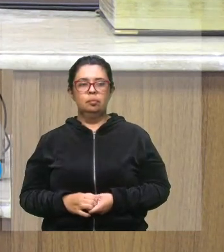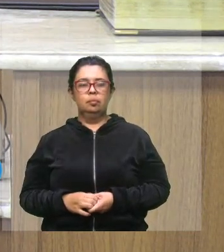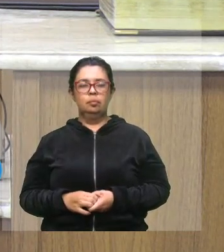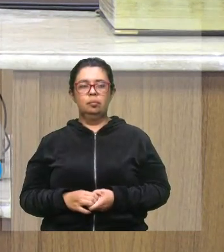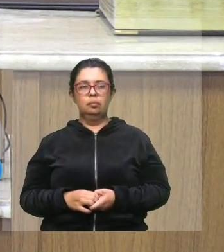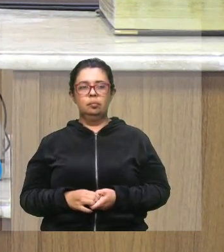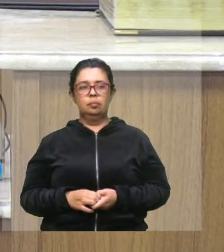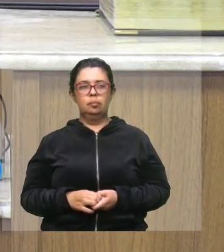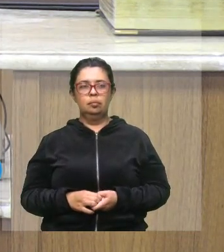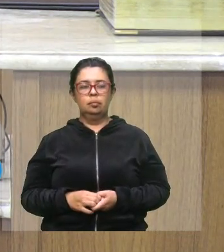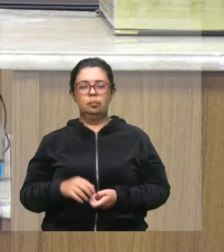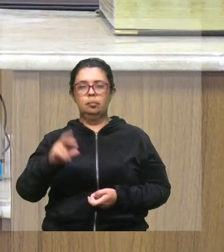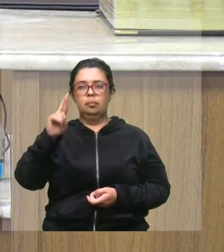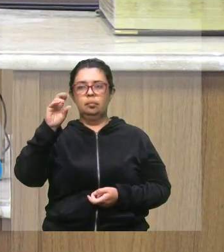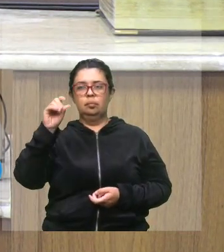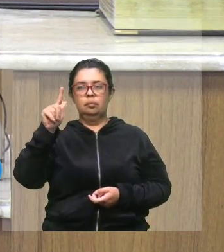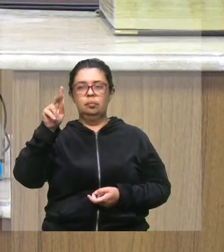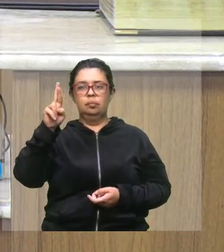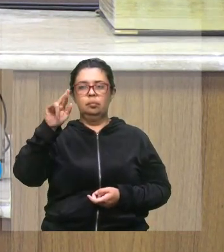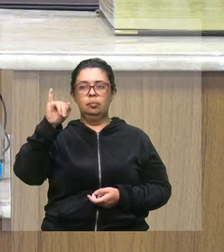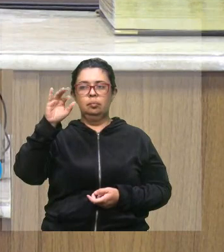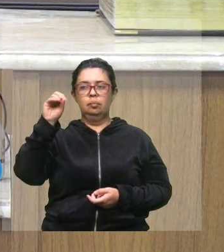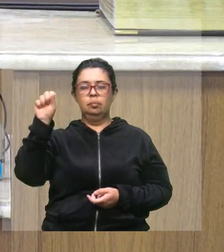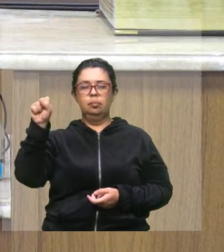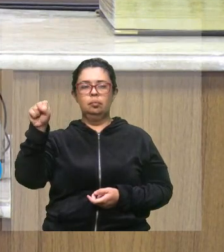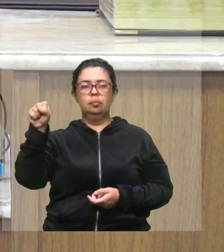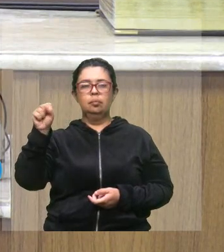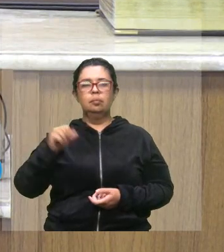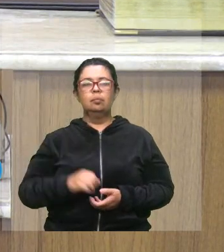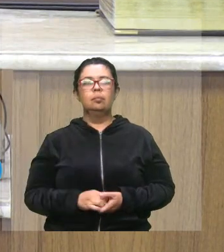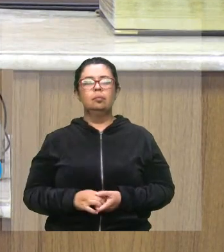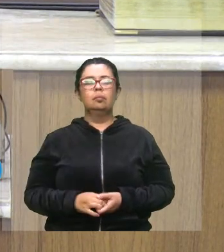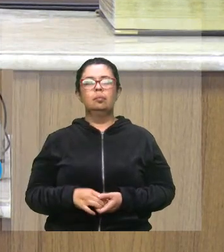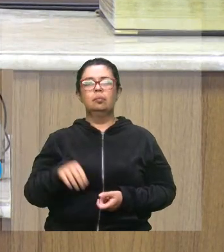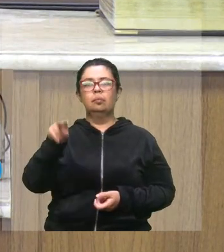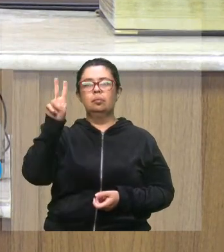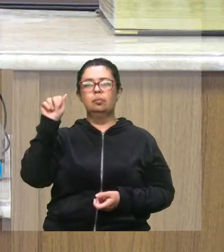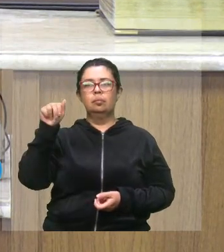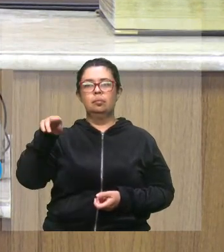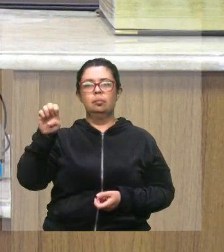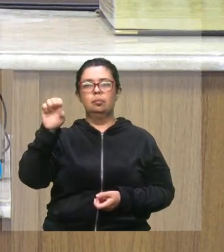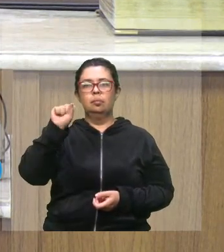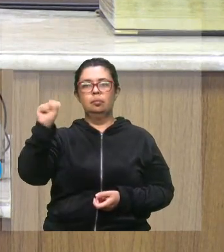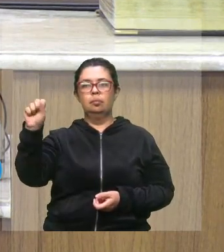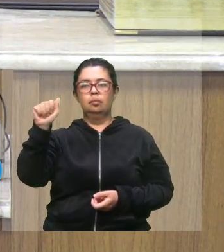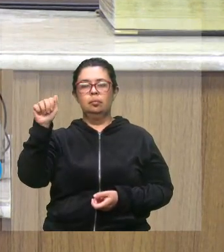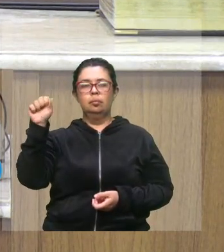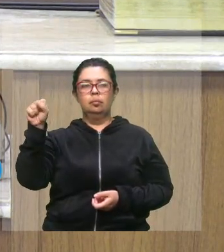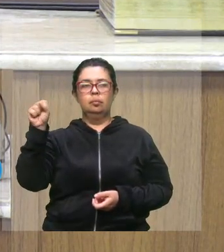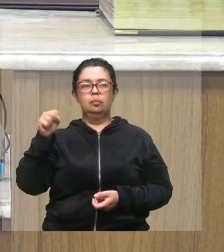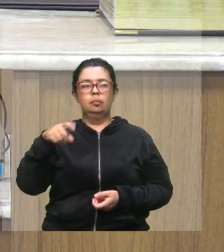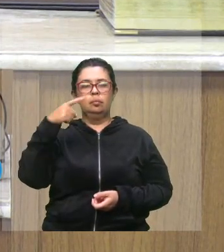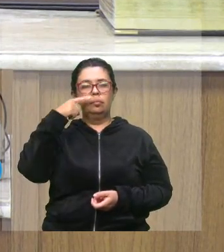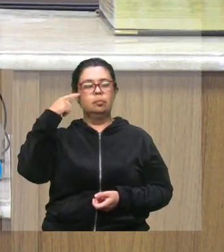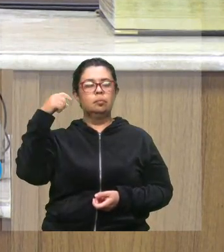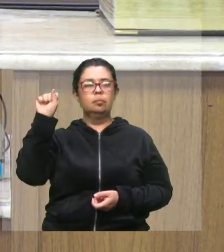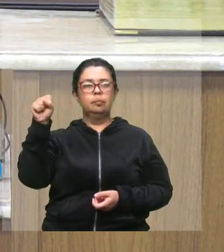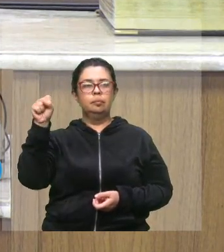tecnológico. Rogério do Nascimento. Sim. Vanessa Eugênio. Vanessa Eugênio vota sim. Vinícius Simili.